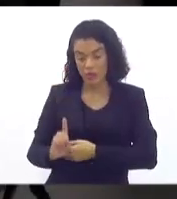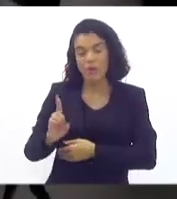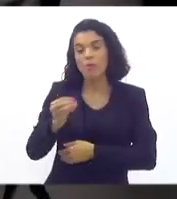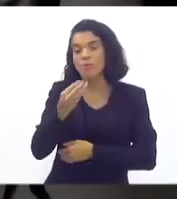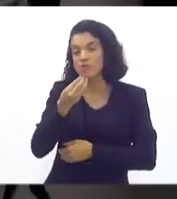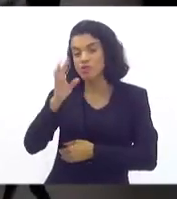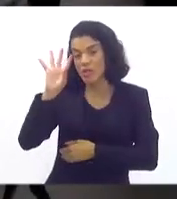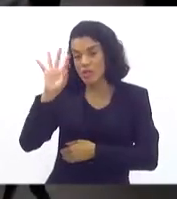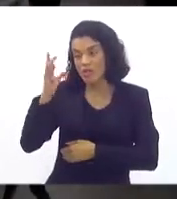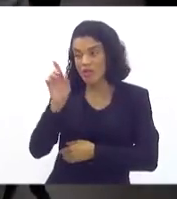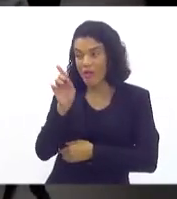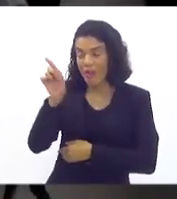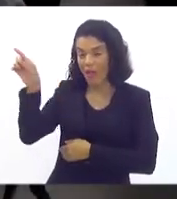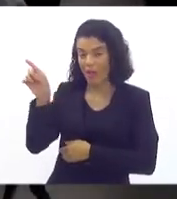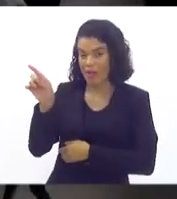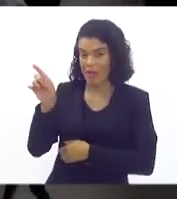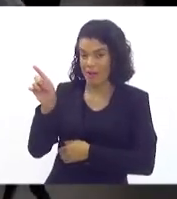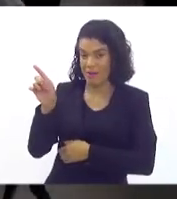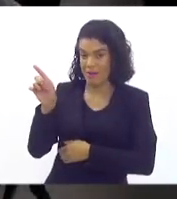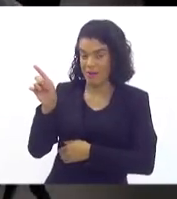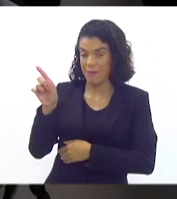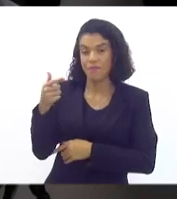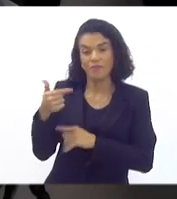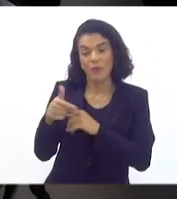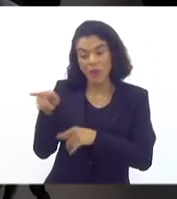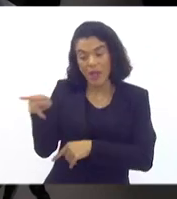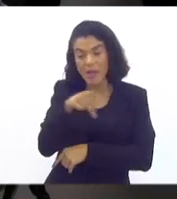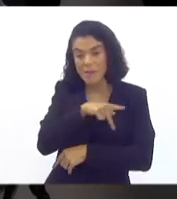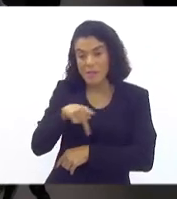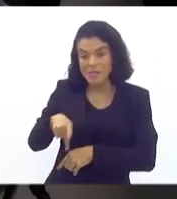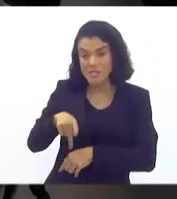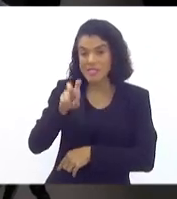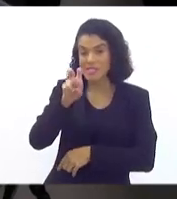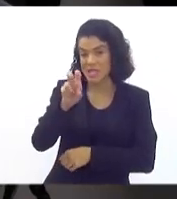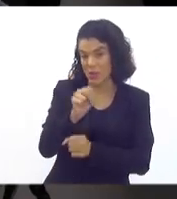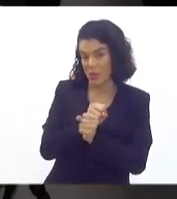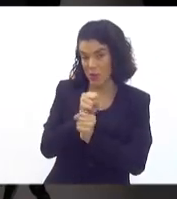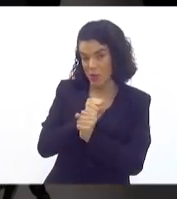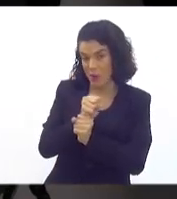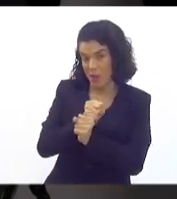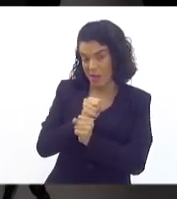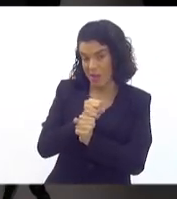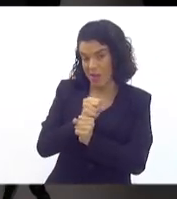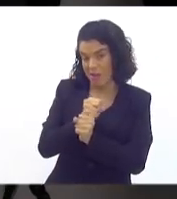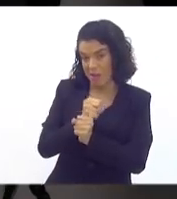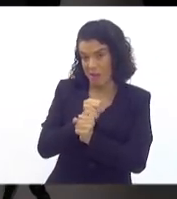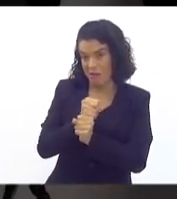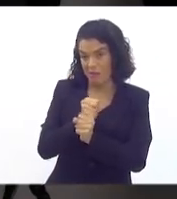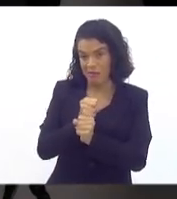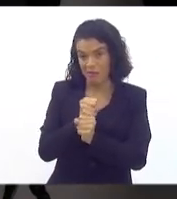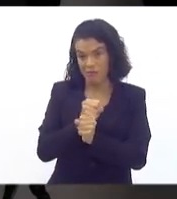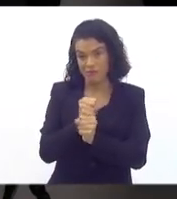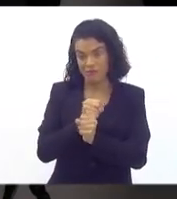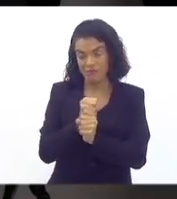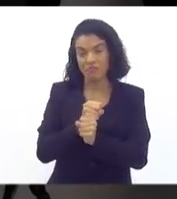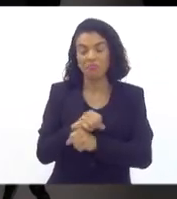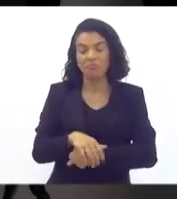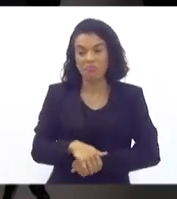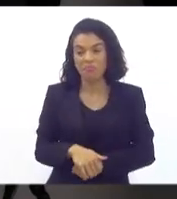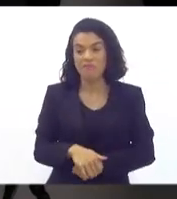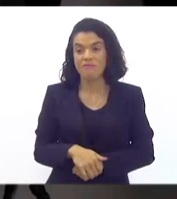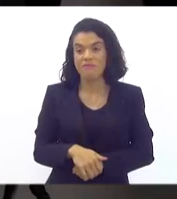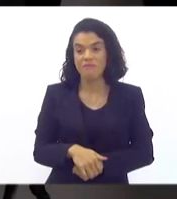isso lá dentro né Afinal de contas ele tá Presidente cinco anos como o senhor mesmo disse né fez até uma alusão aí